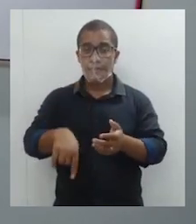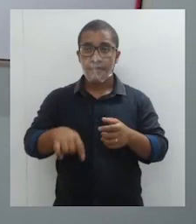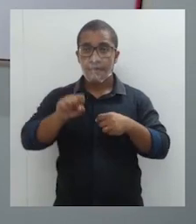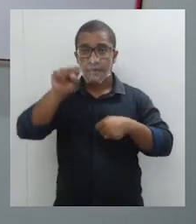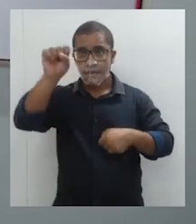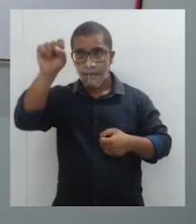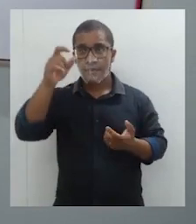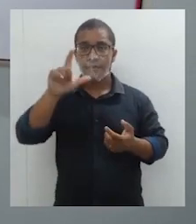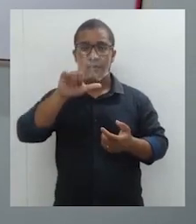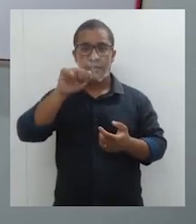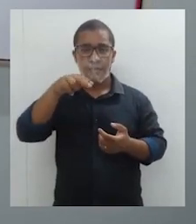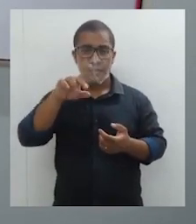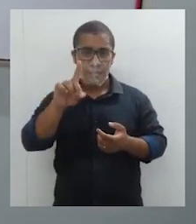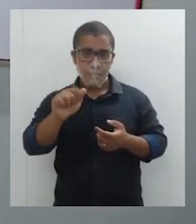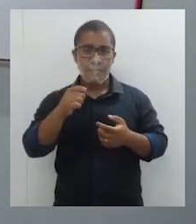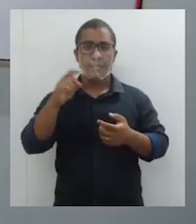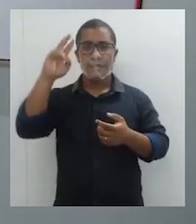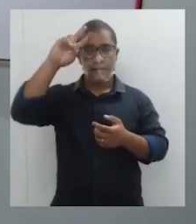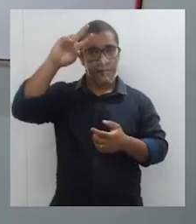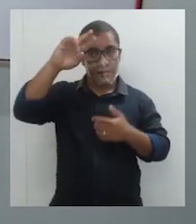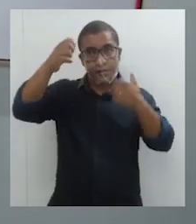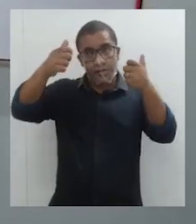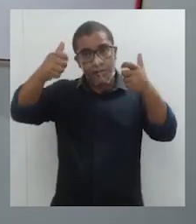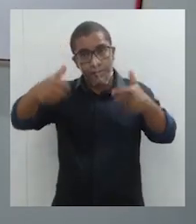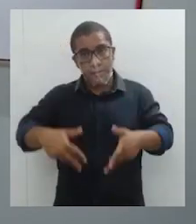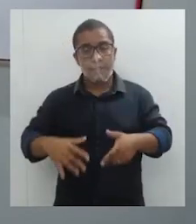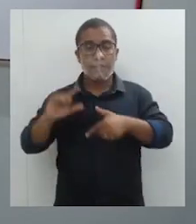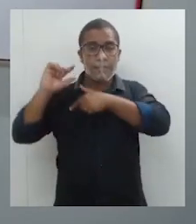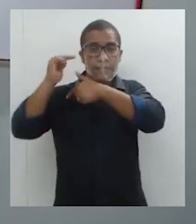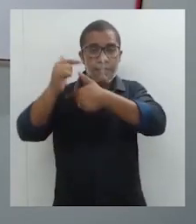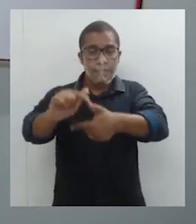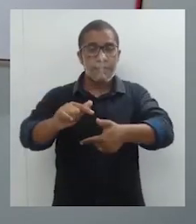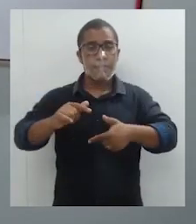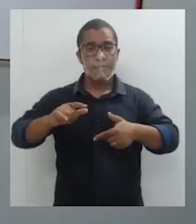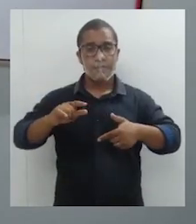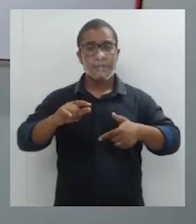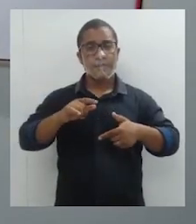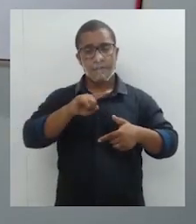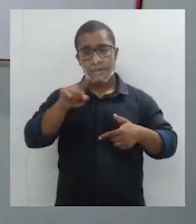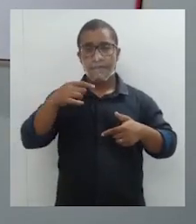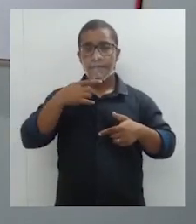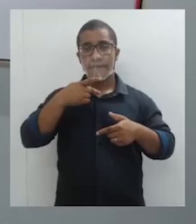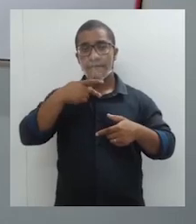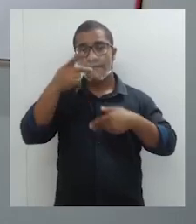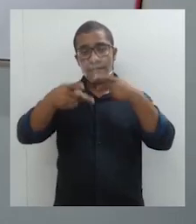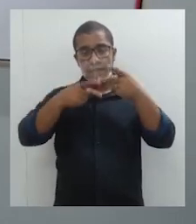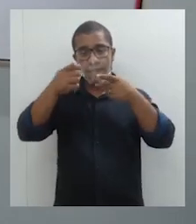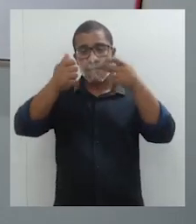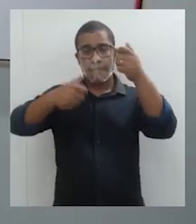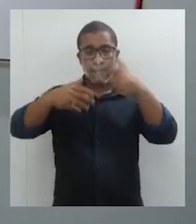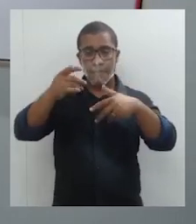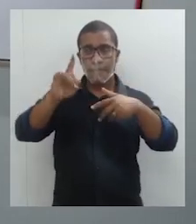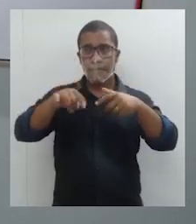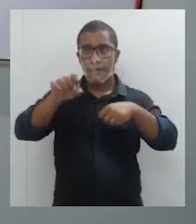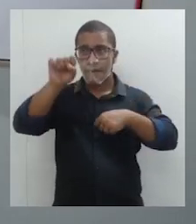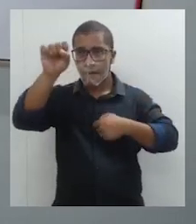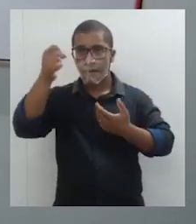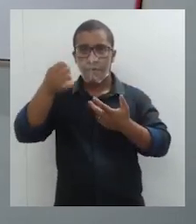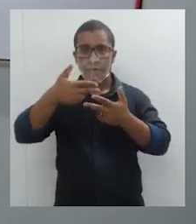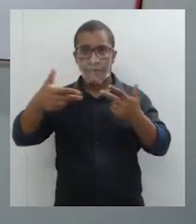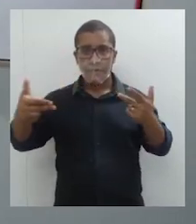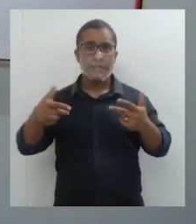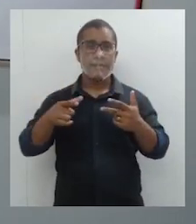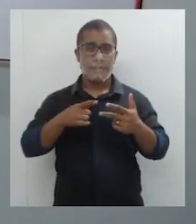as lendas eles contam lembrar que a uma tradição é oral muito forte a questão do heroísmo